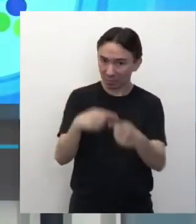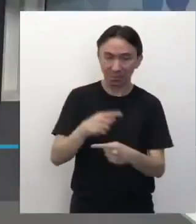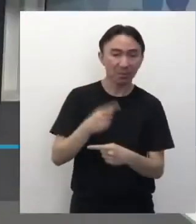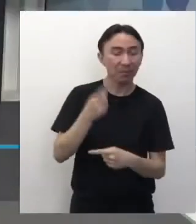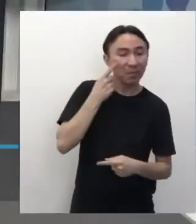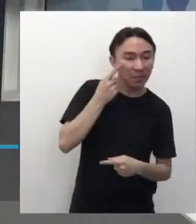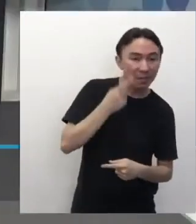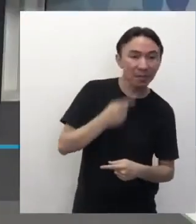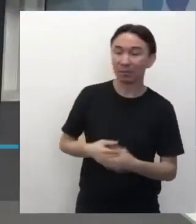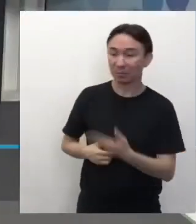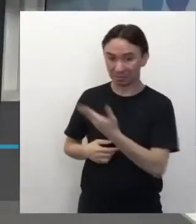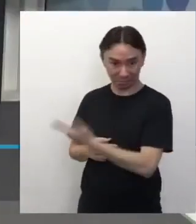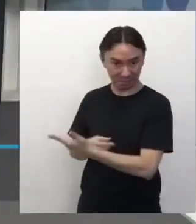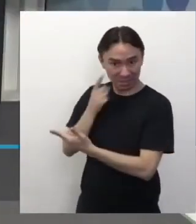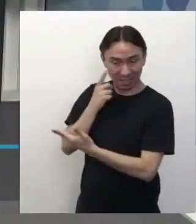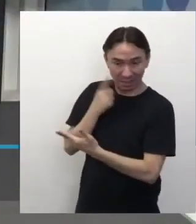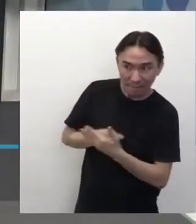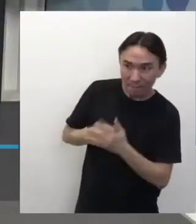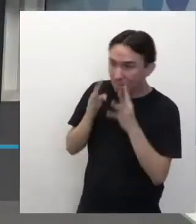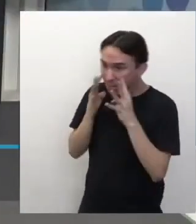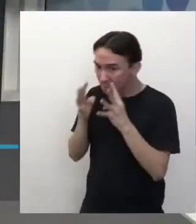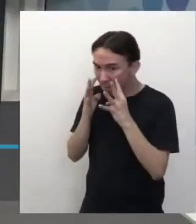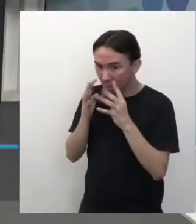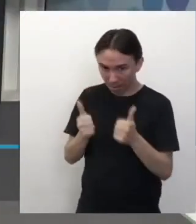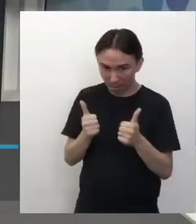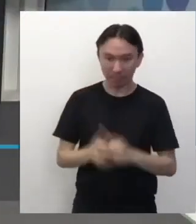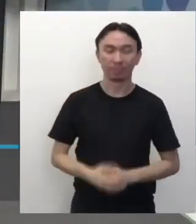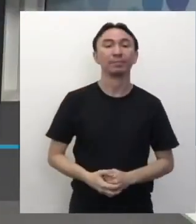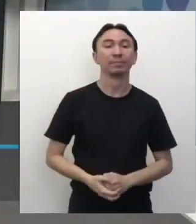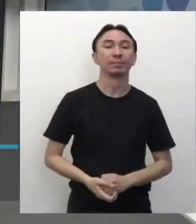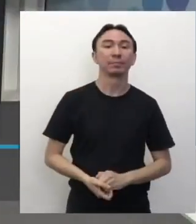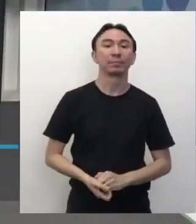depois aqui, com a gente. De beleza? olho neles. Vamos lá, então.